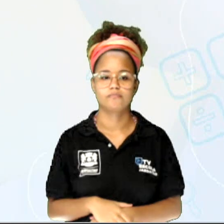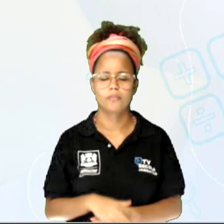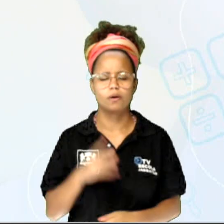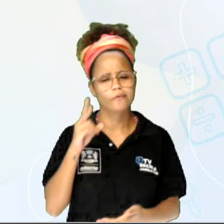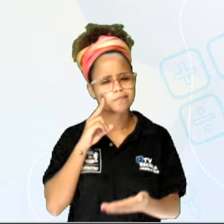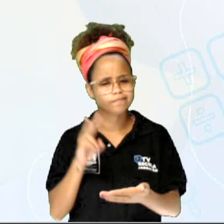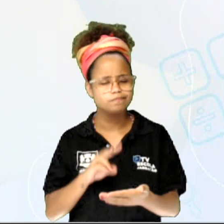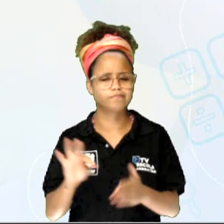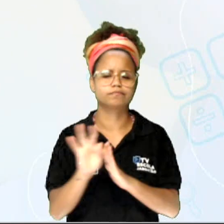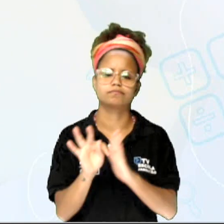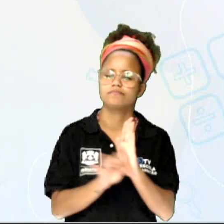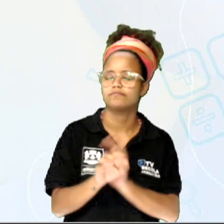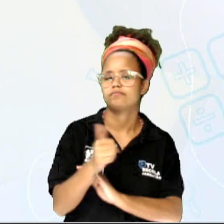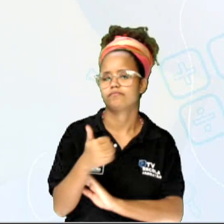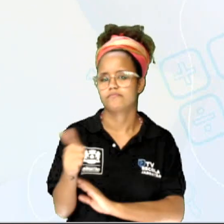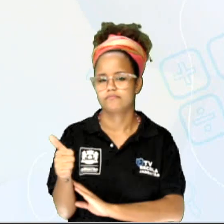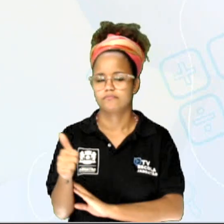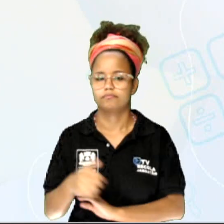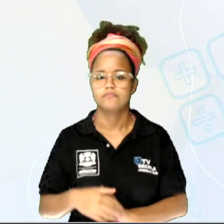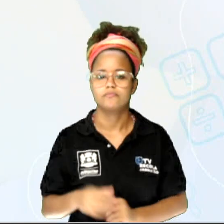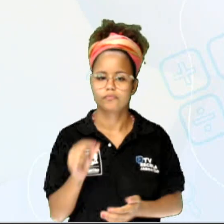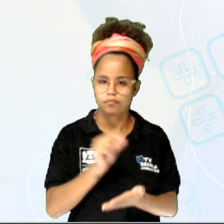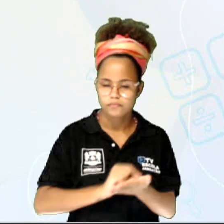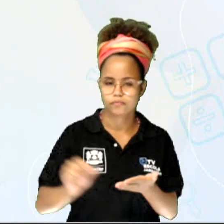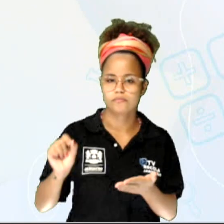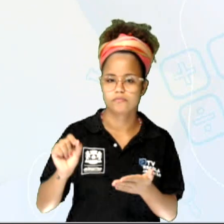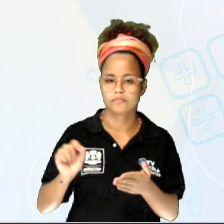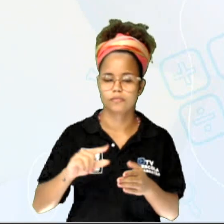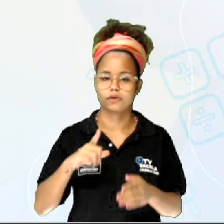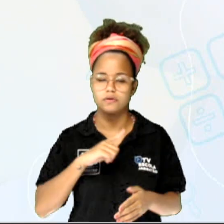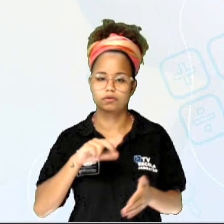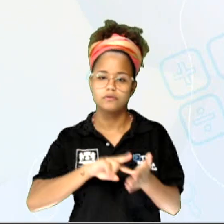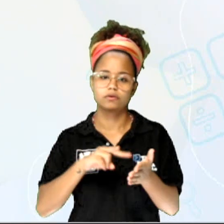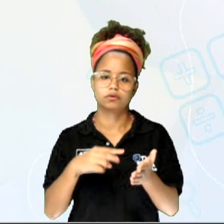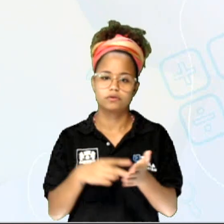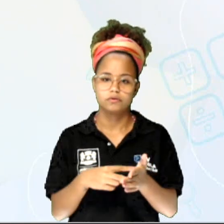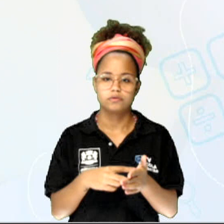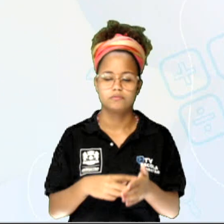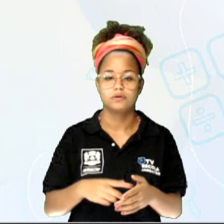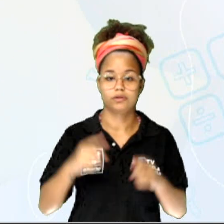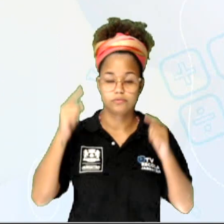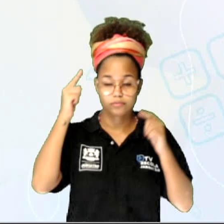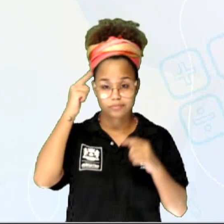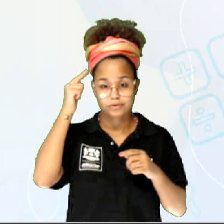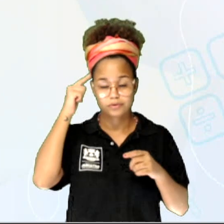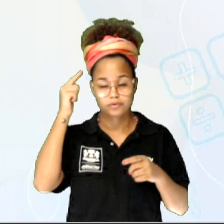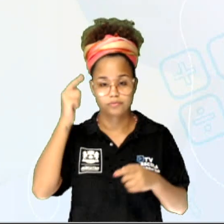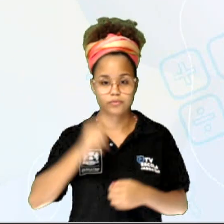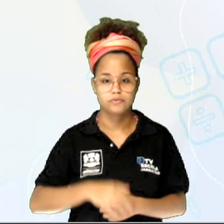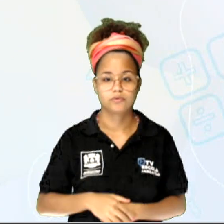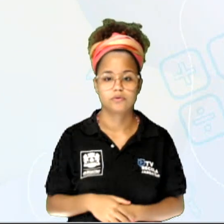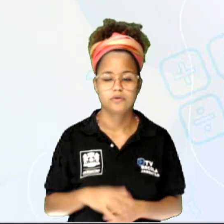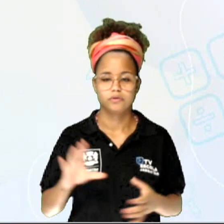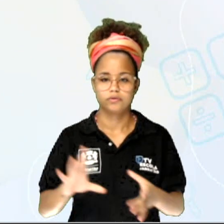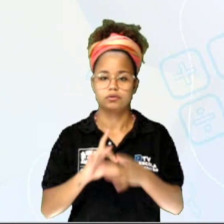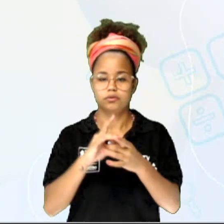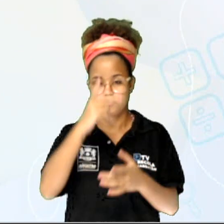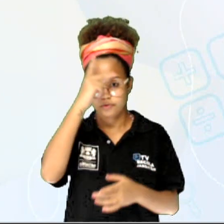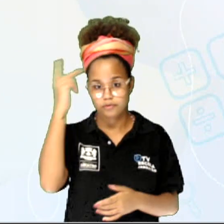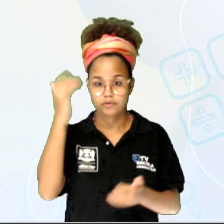Analisando o texto 11, assinale a alternativa que contém o significado para cérebro atribuído pelo